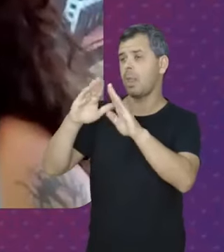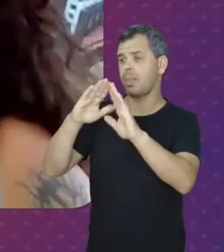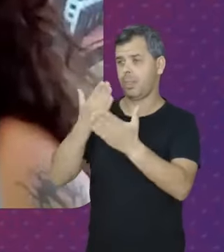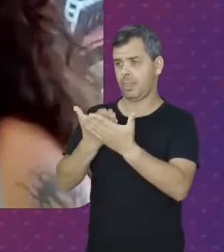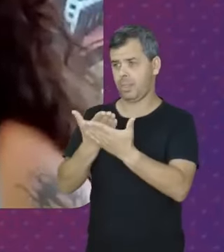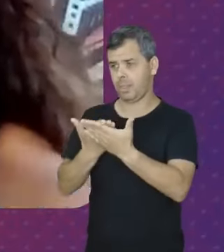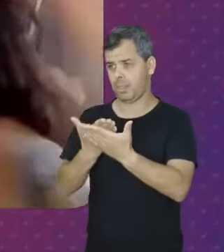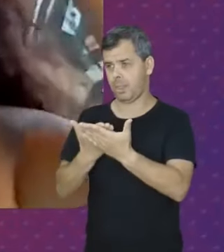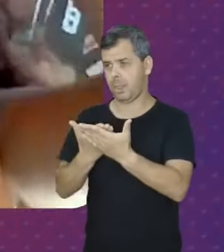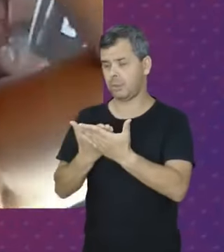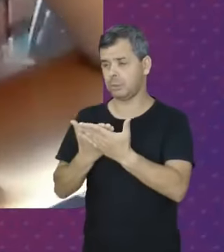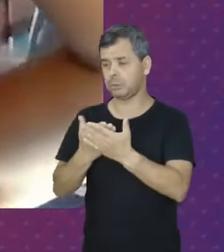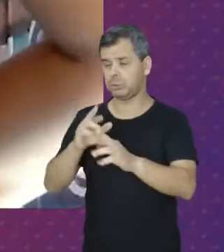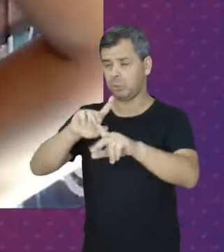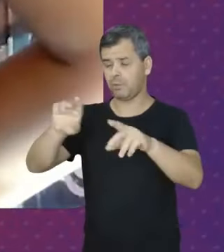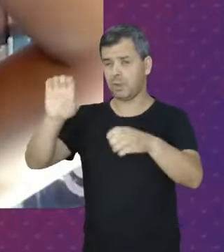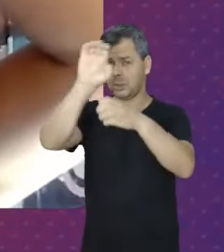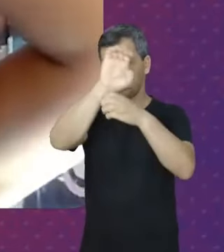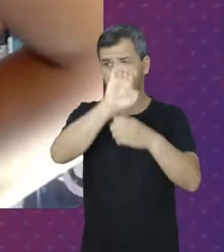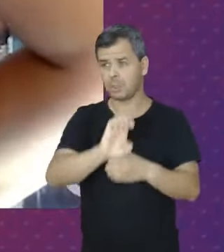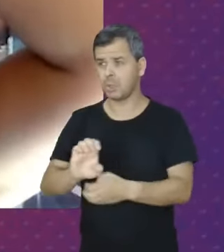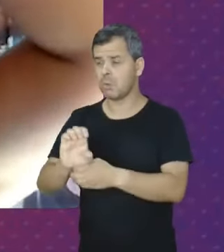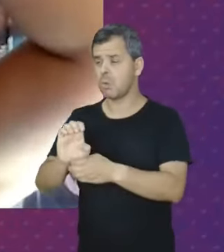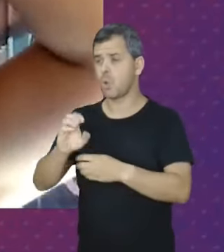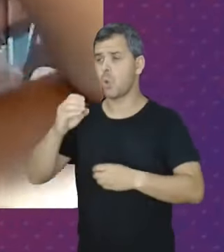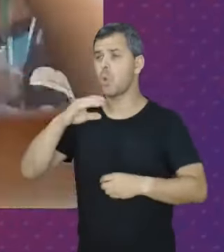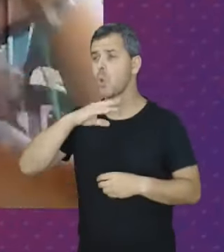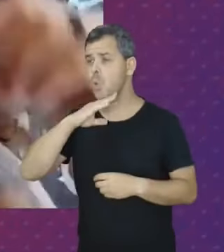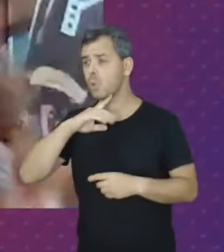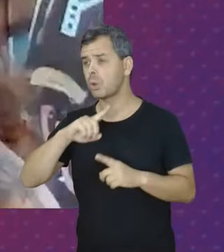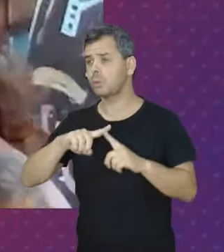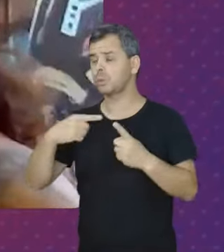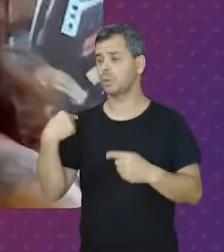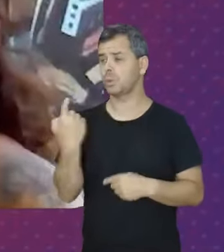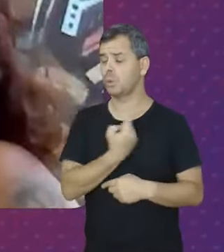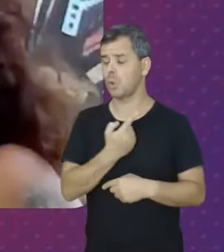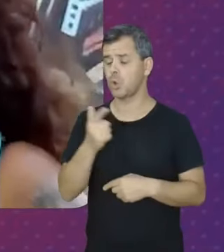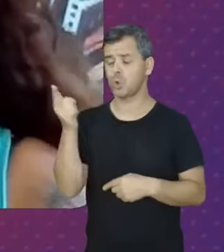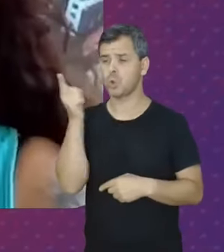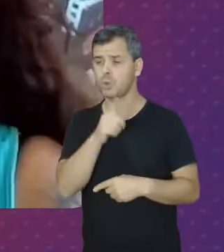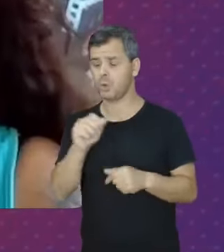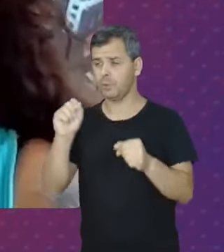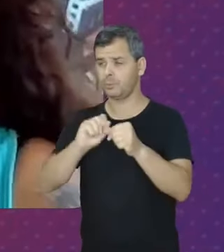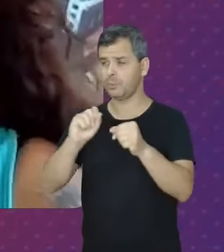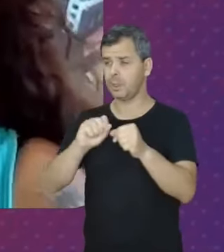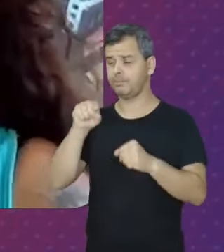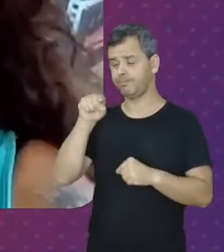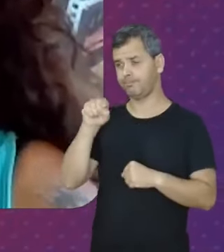maioria dos estados, esteja tão precária e que a gente não consiga fazer